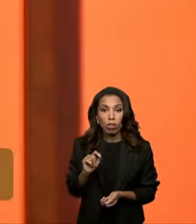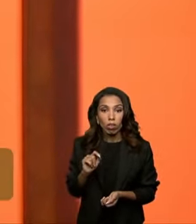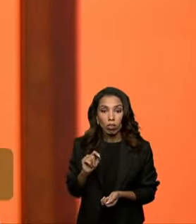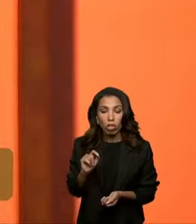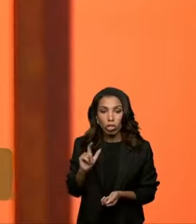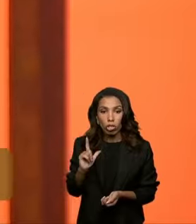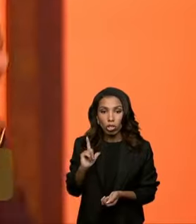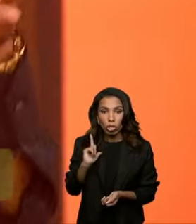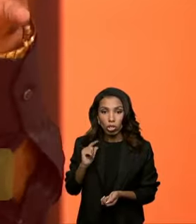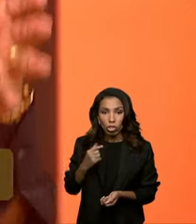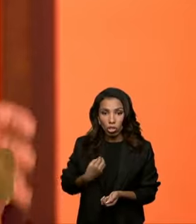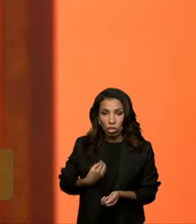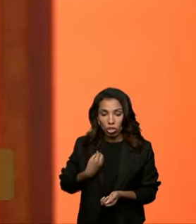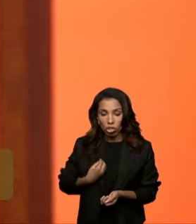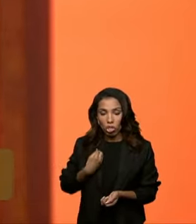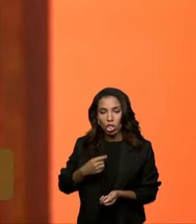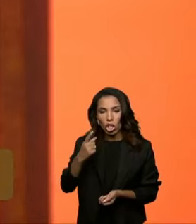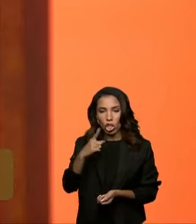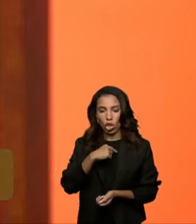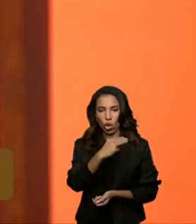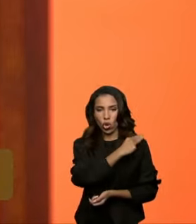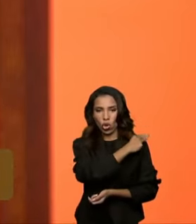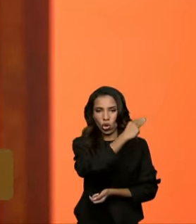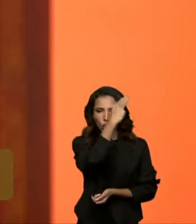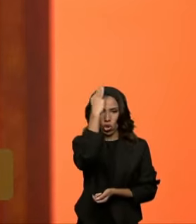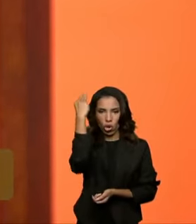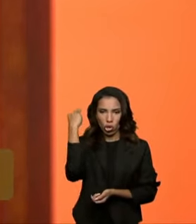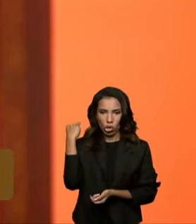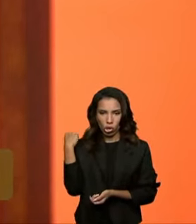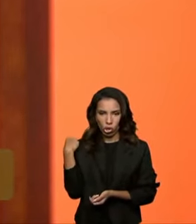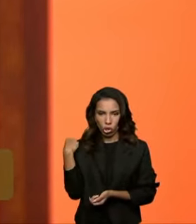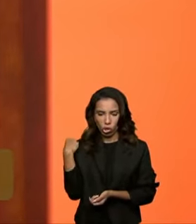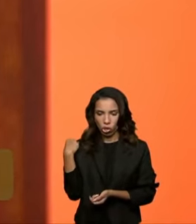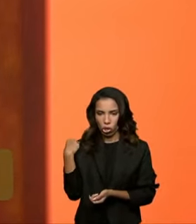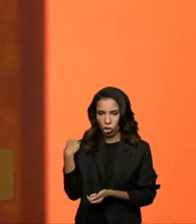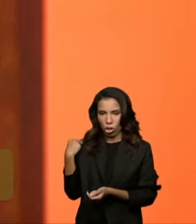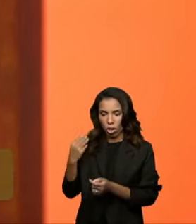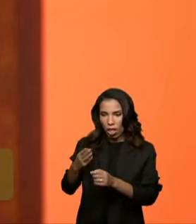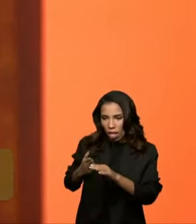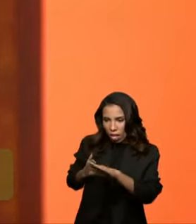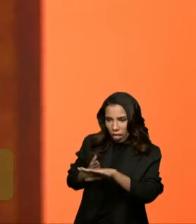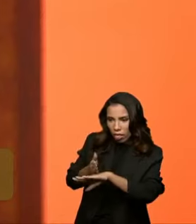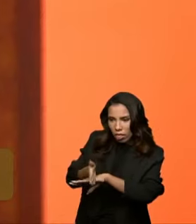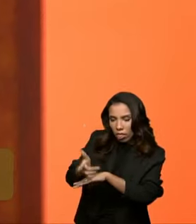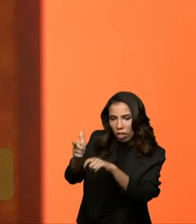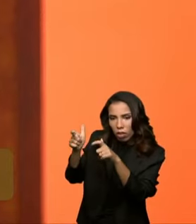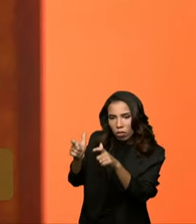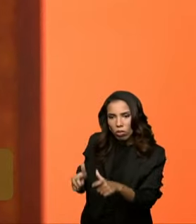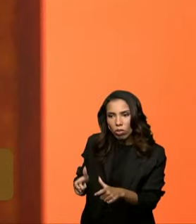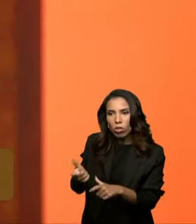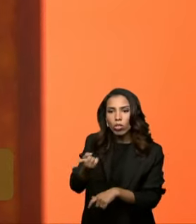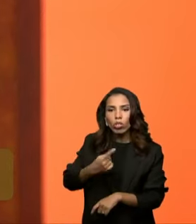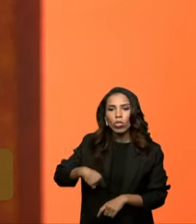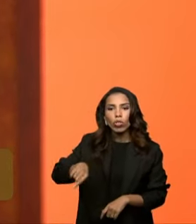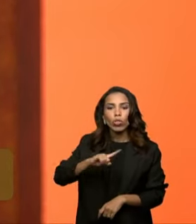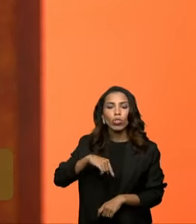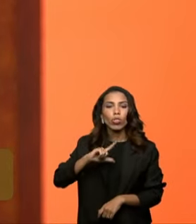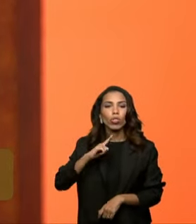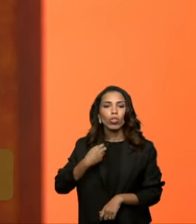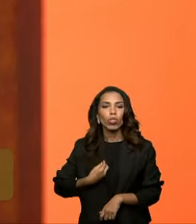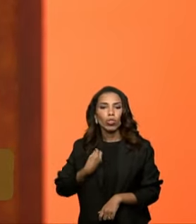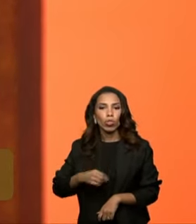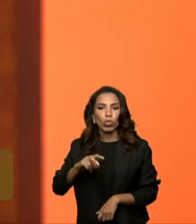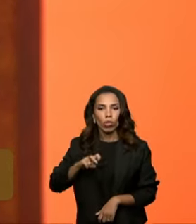Oh, meu Deus! Na entrada do vilarejo, né? Xandas Furnas, o nome do local. E aí a gente pegou, circulou por